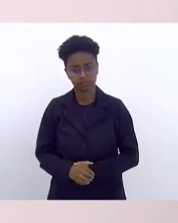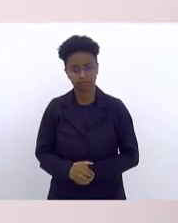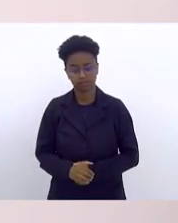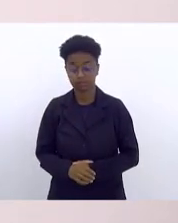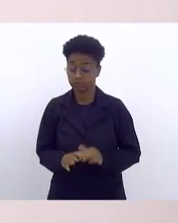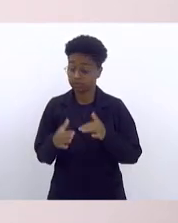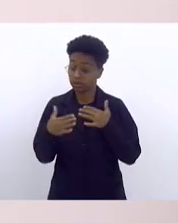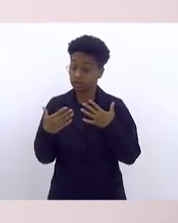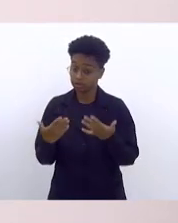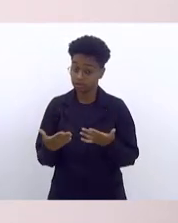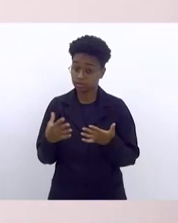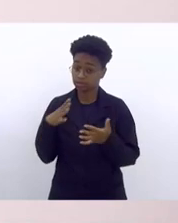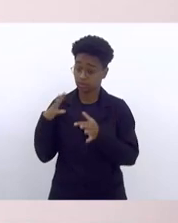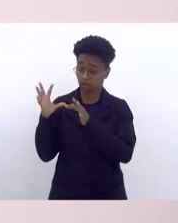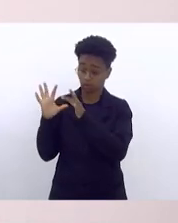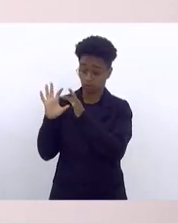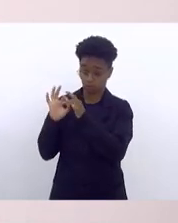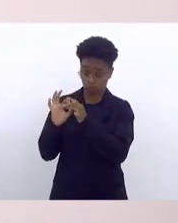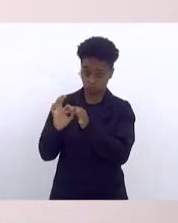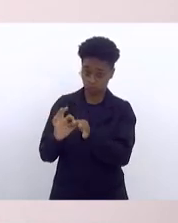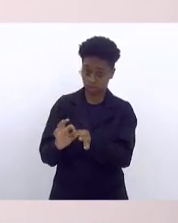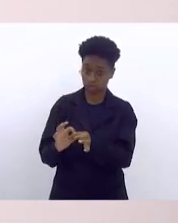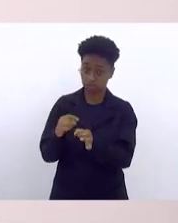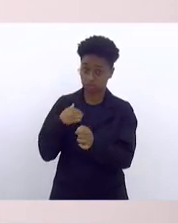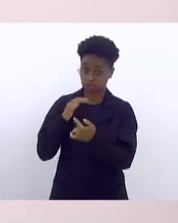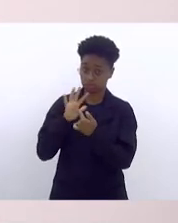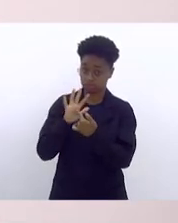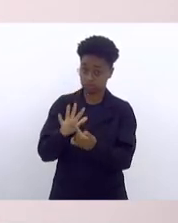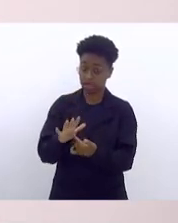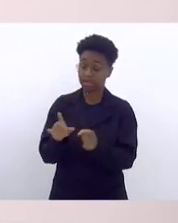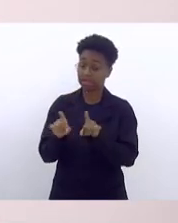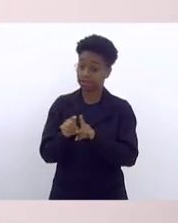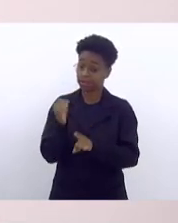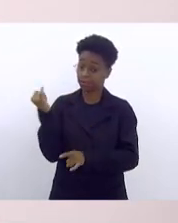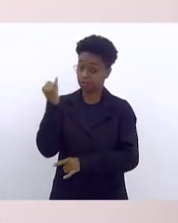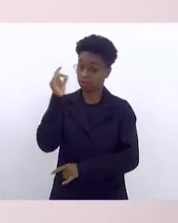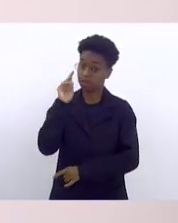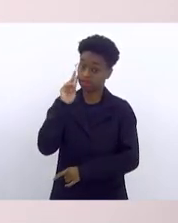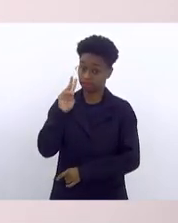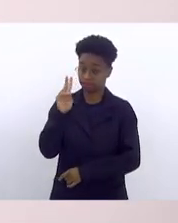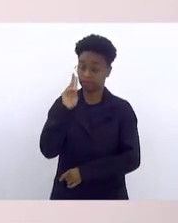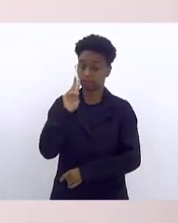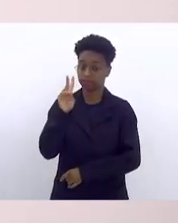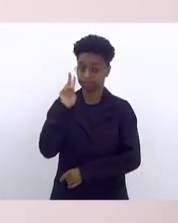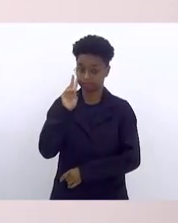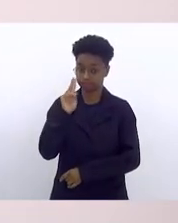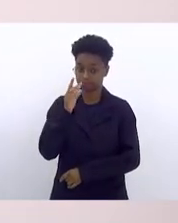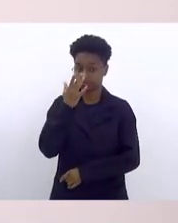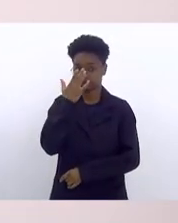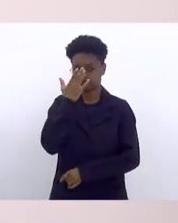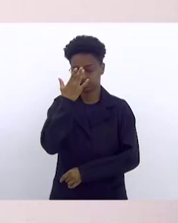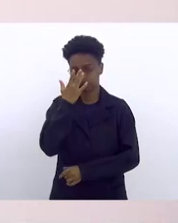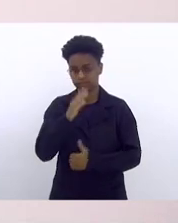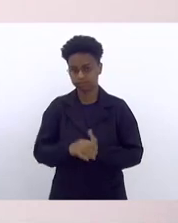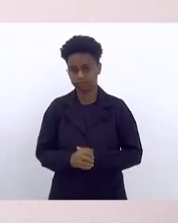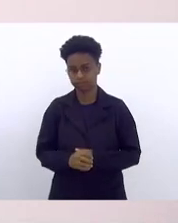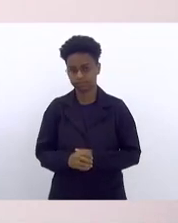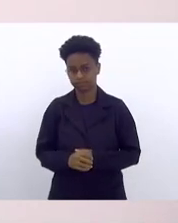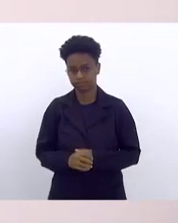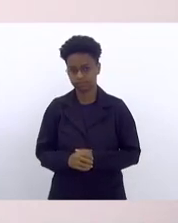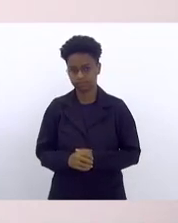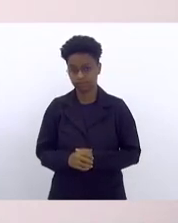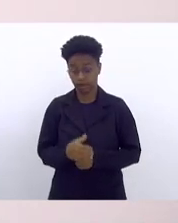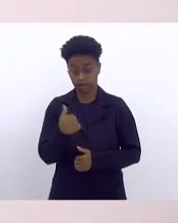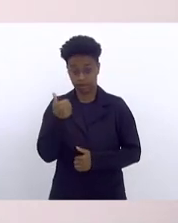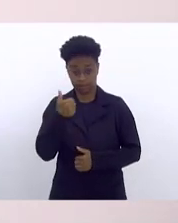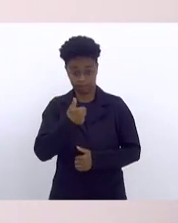diante desse contexto é bom lembrar também que vem a primeira